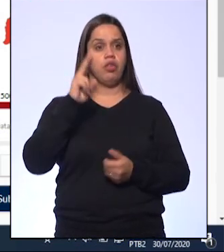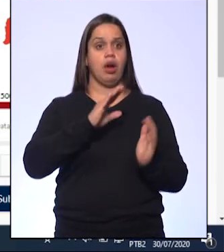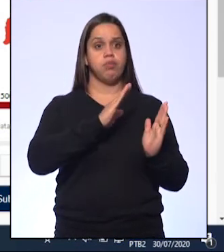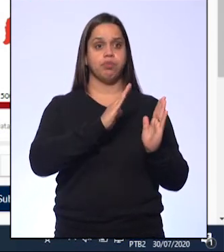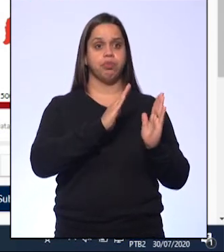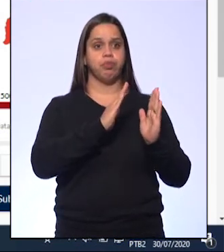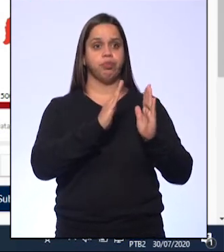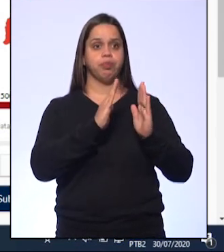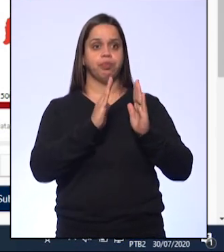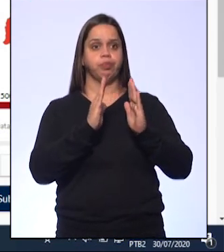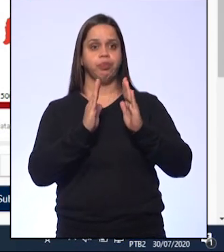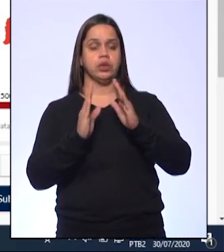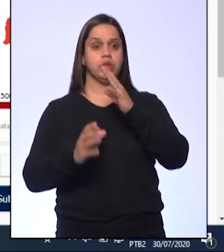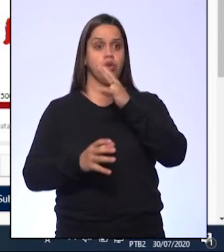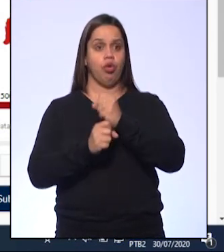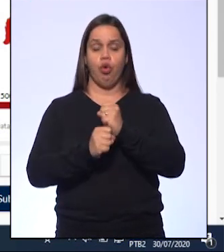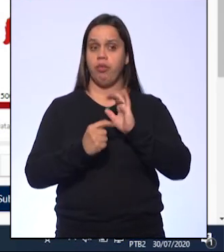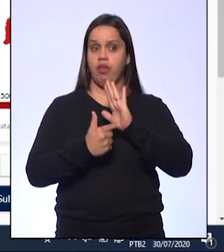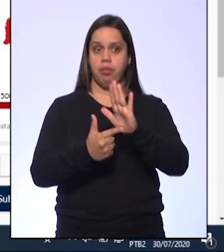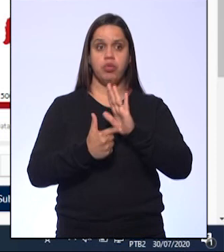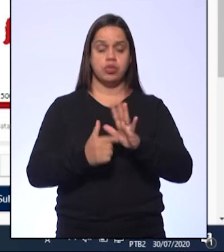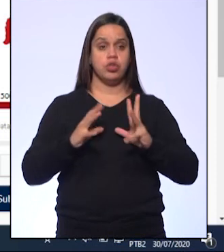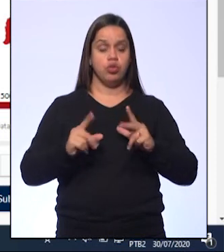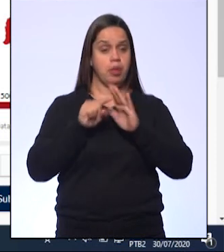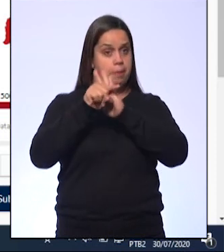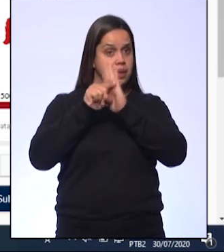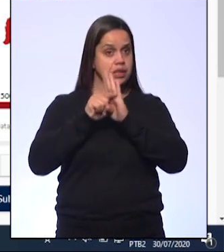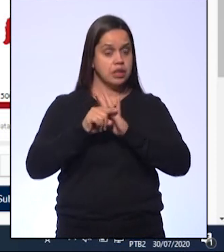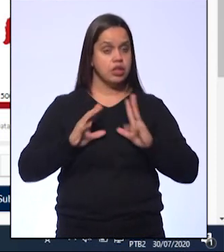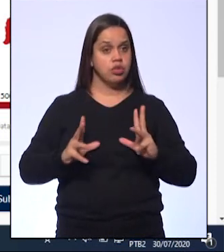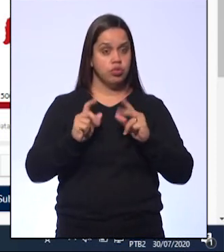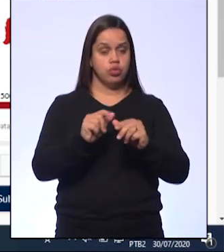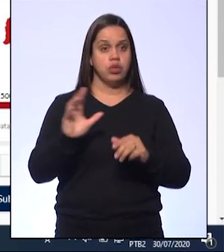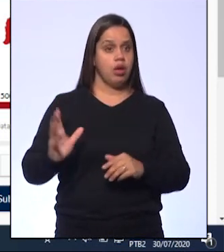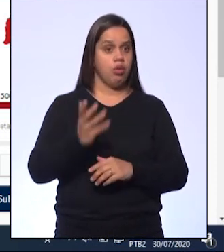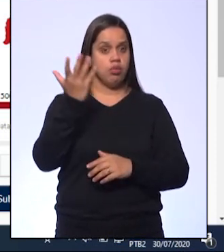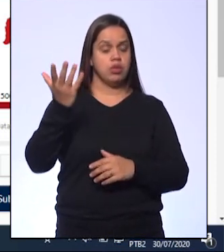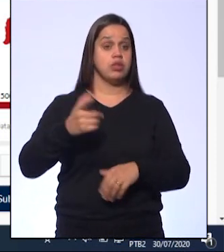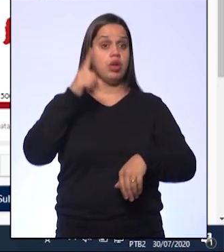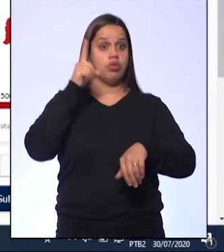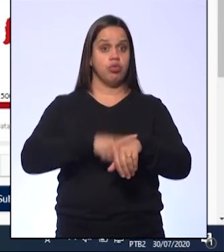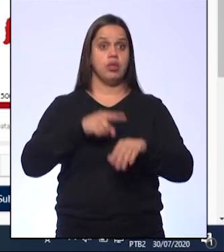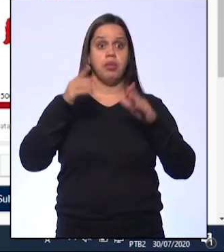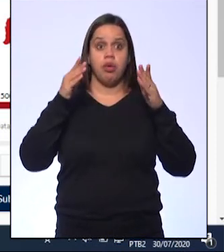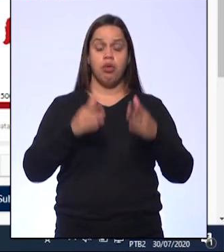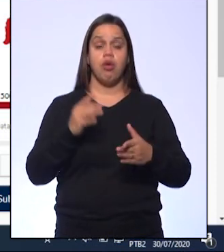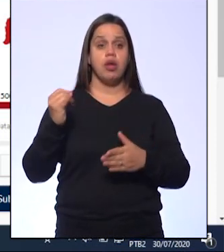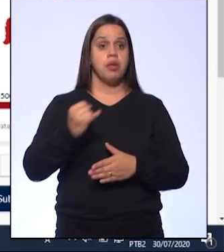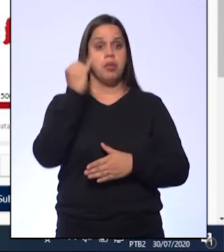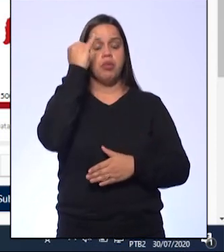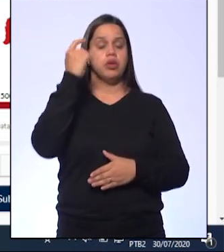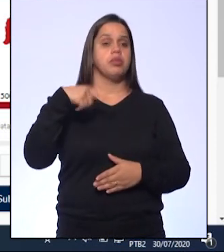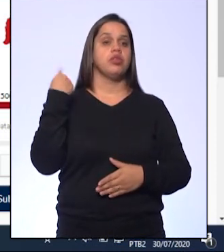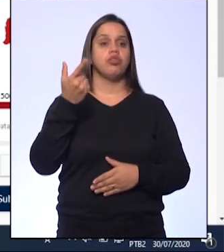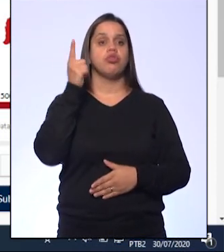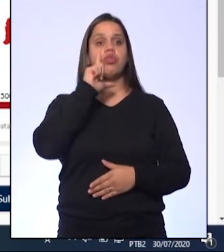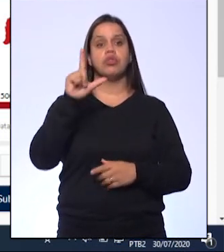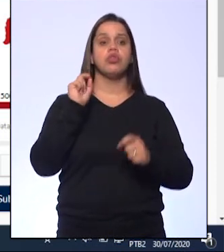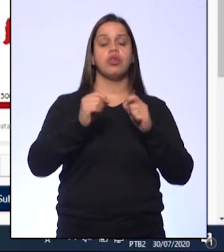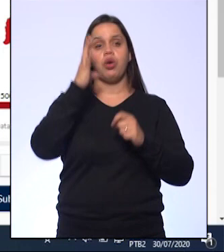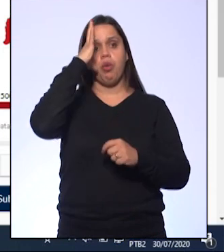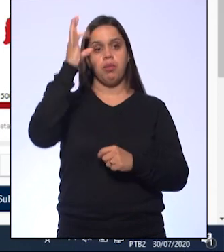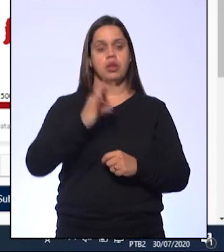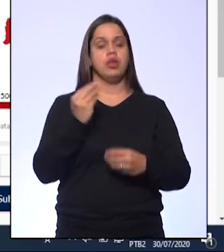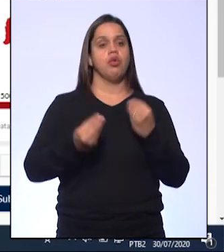bem bacana, né? Porque ele traz aí um estudo temporal super importante para que a gente consiga